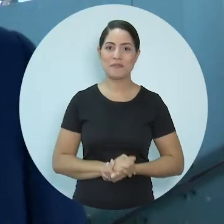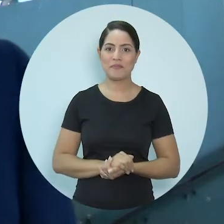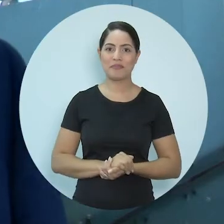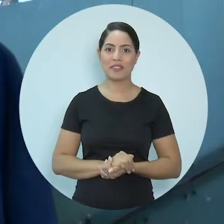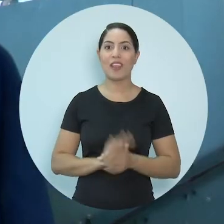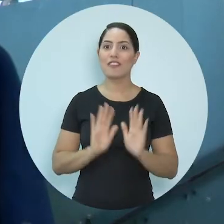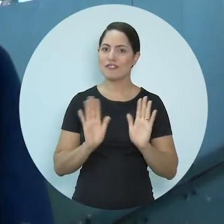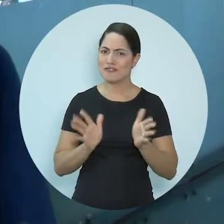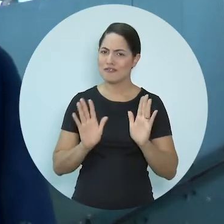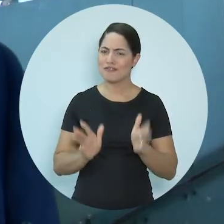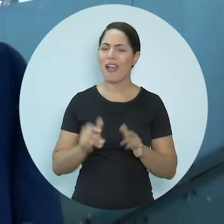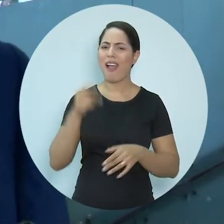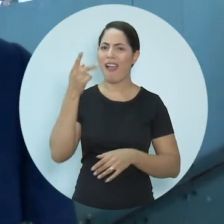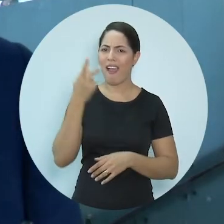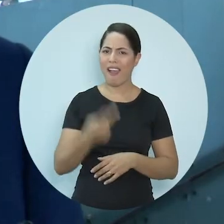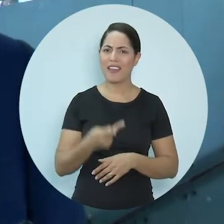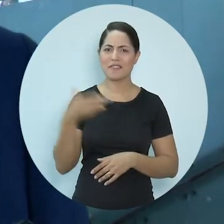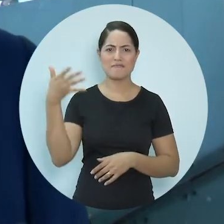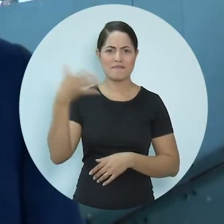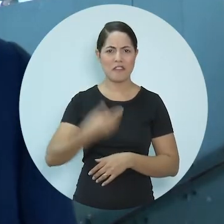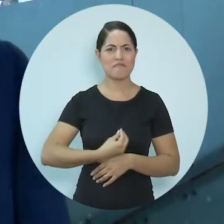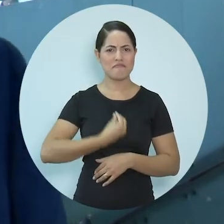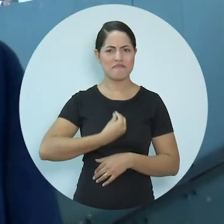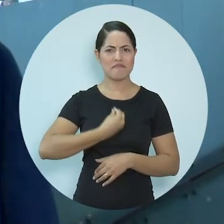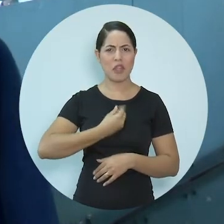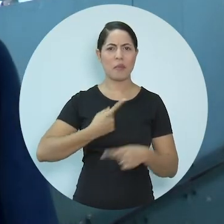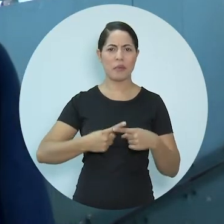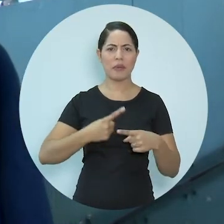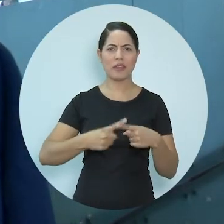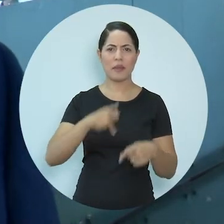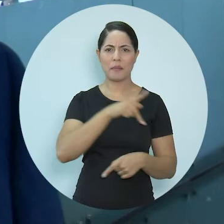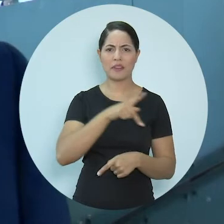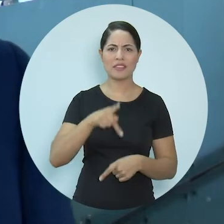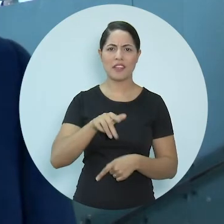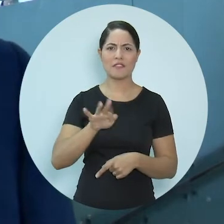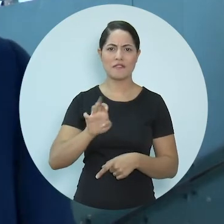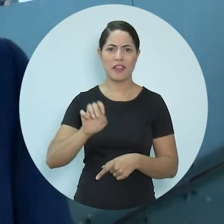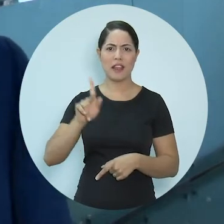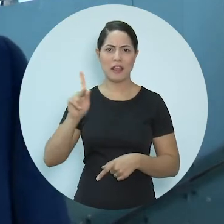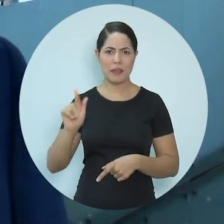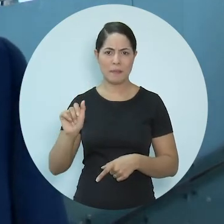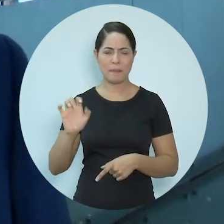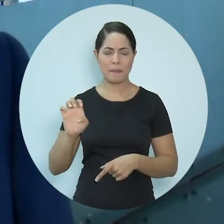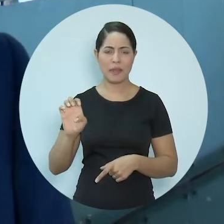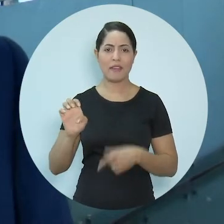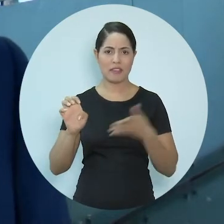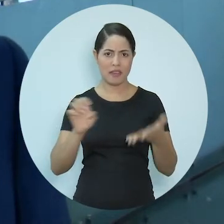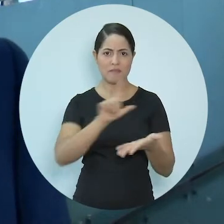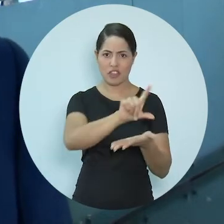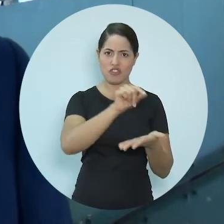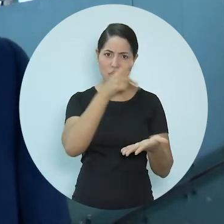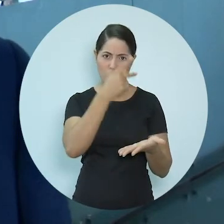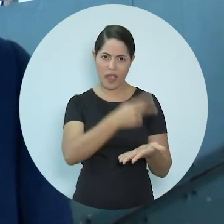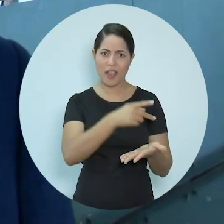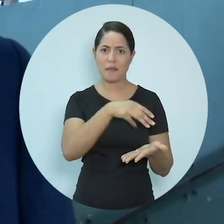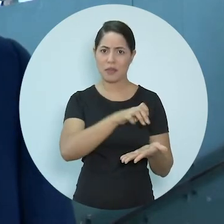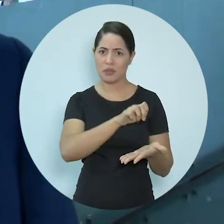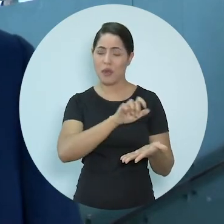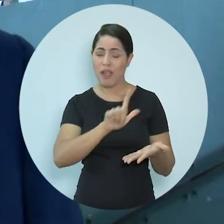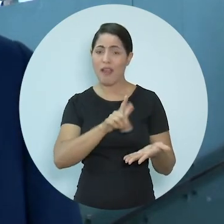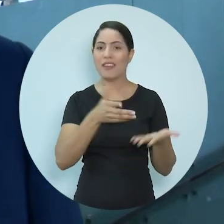Por designação do presidente Felipe Santa Cruz, vim aqui hoje, a posse do ministro Emanuel Pereira, como conselheiro do